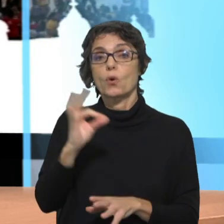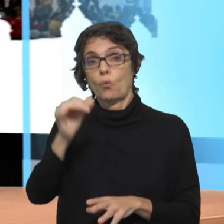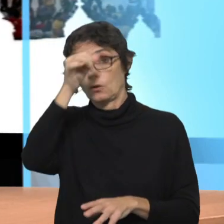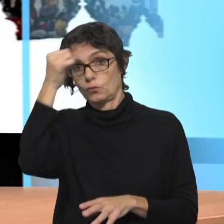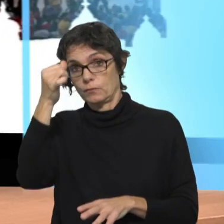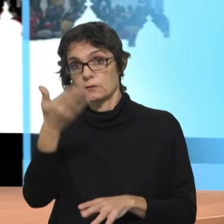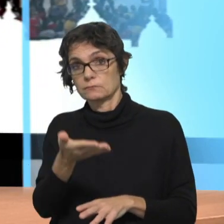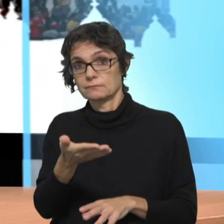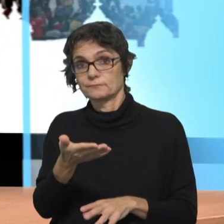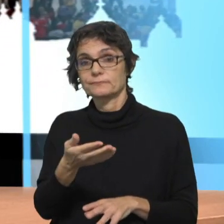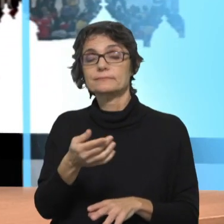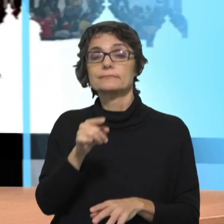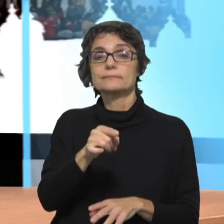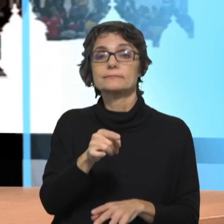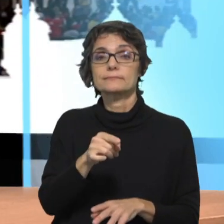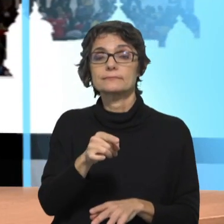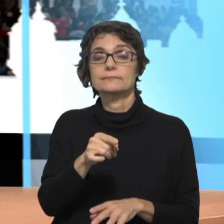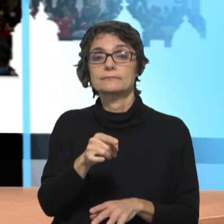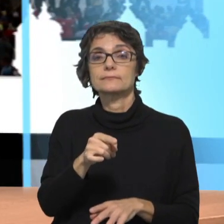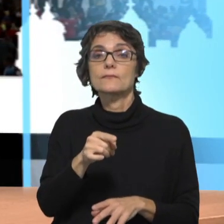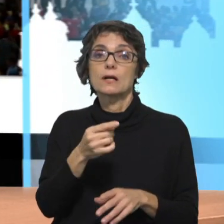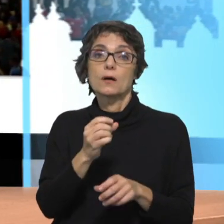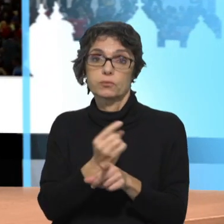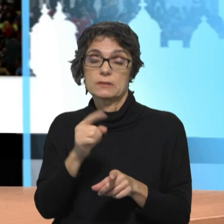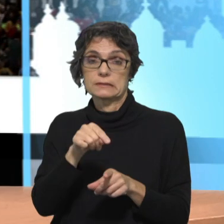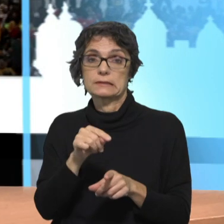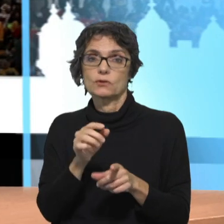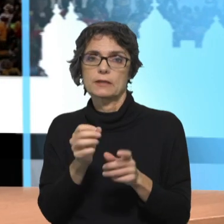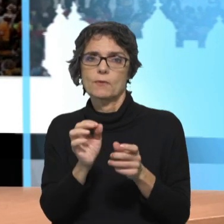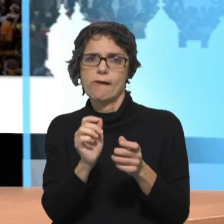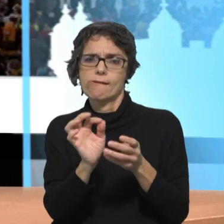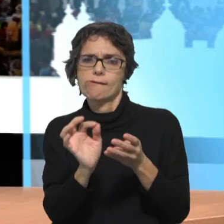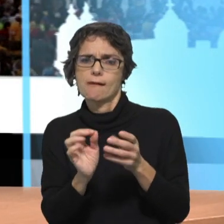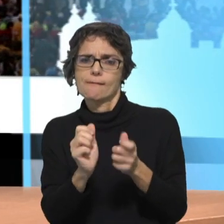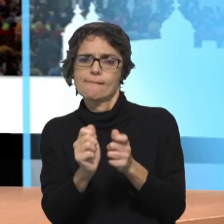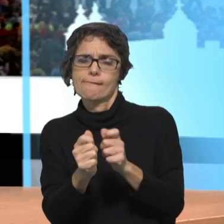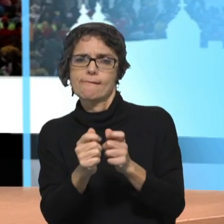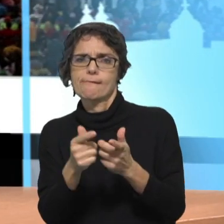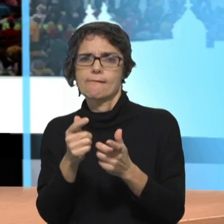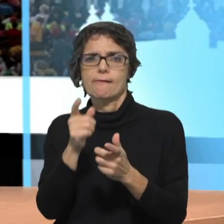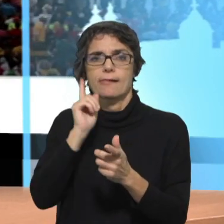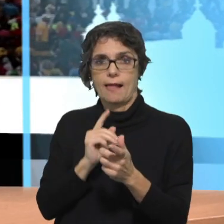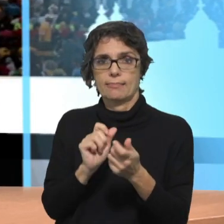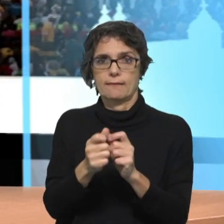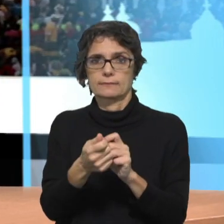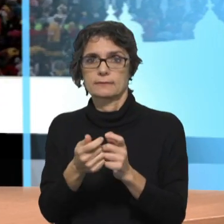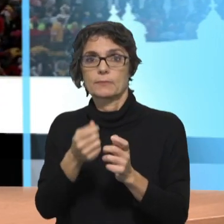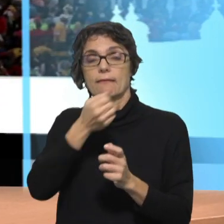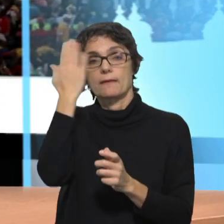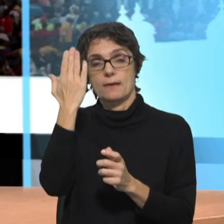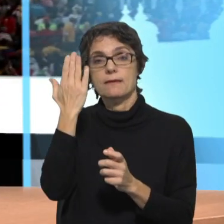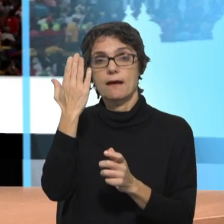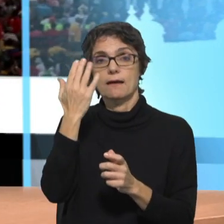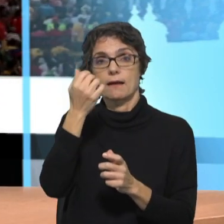vista pastoral, tenha que haver ajustes, porque de manhã celebramos o 4º domingo do Advento. As celebrações do fim do dia